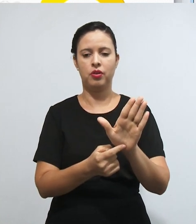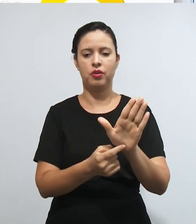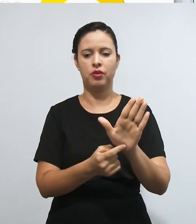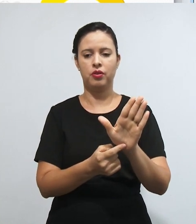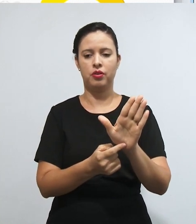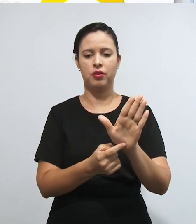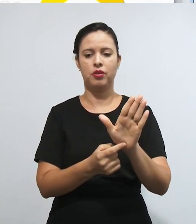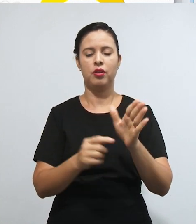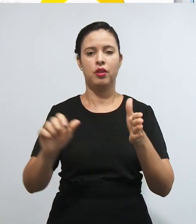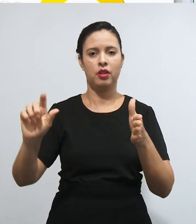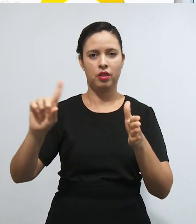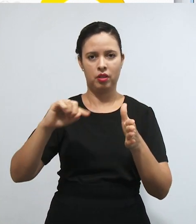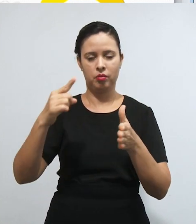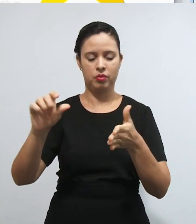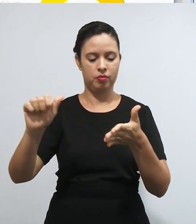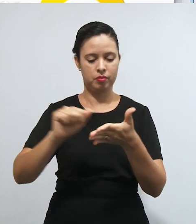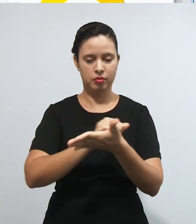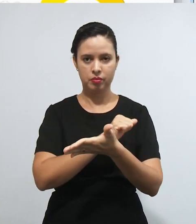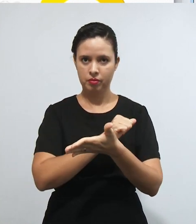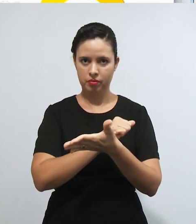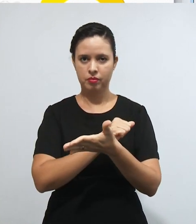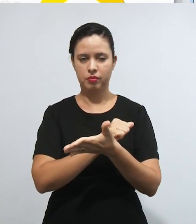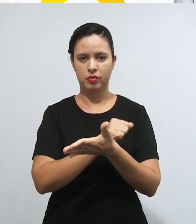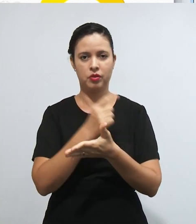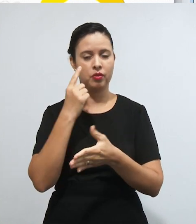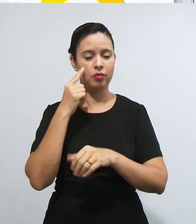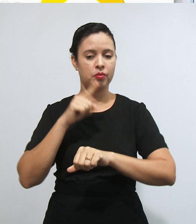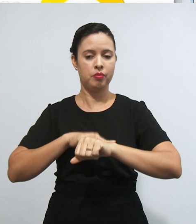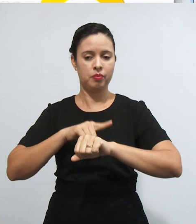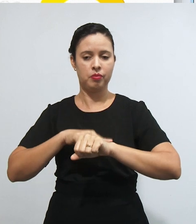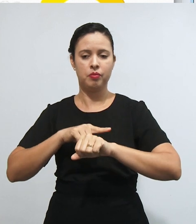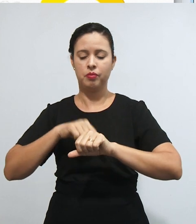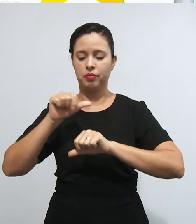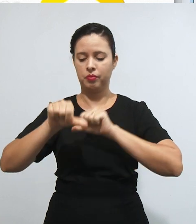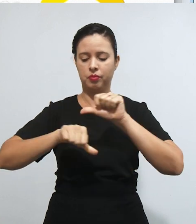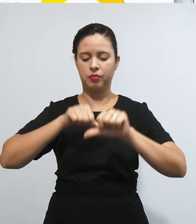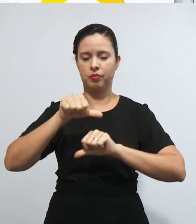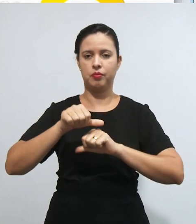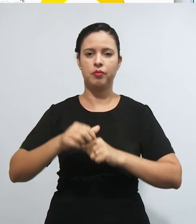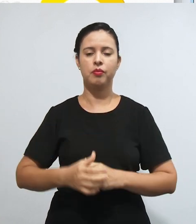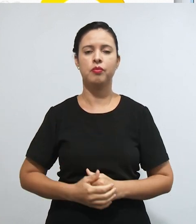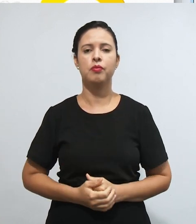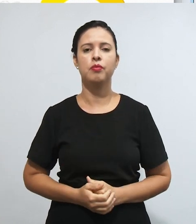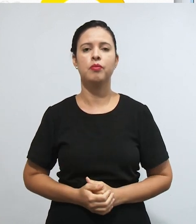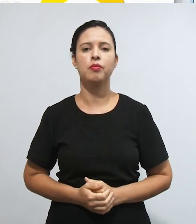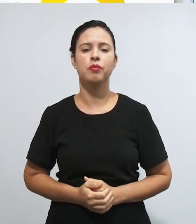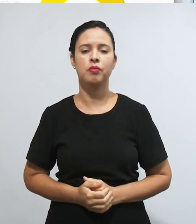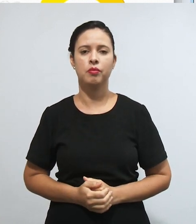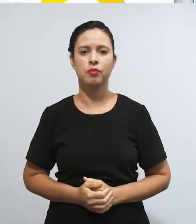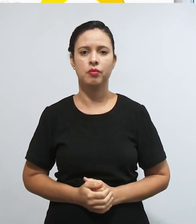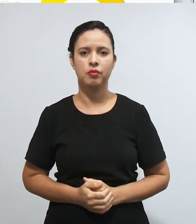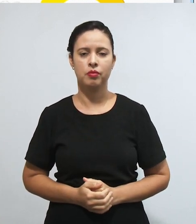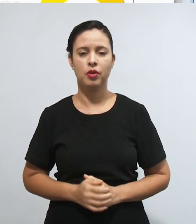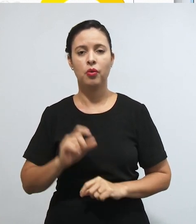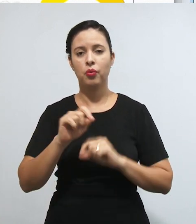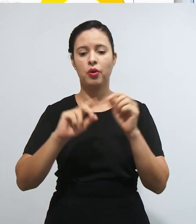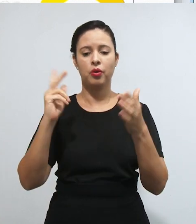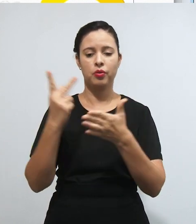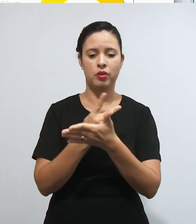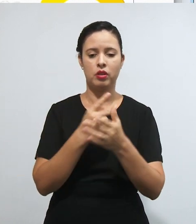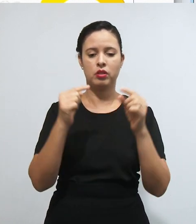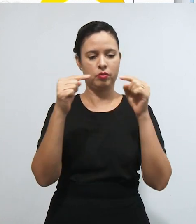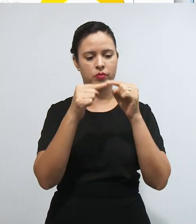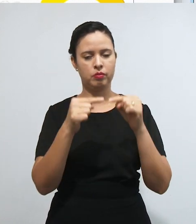ele para apagar. Aumentar aqui o tempo dele, colocar aqui após o anterior. Tá? Então, o que acontece? Eu apliquei agora,